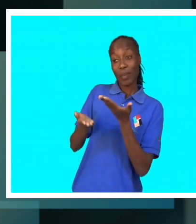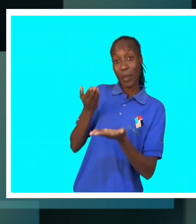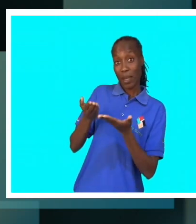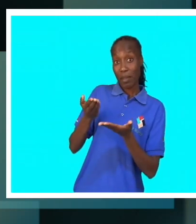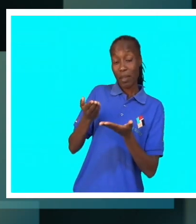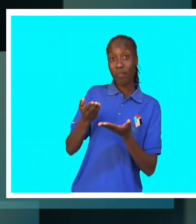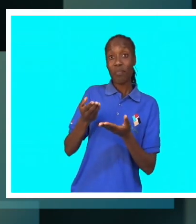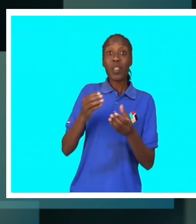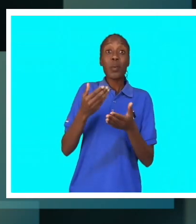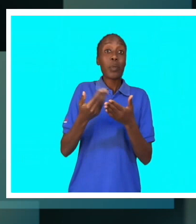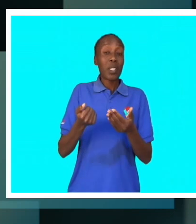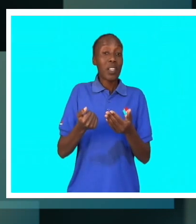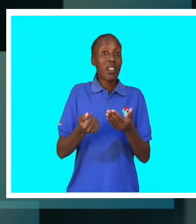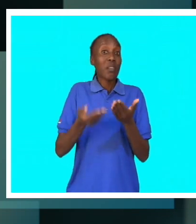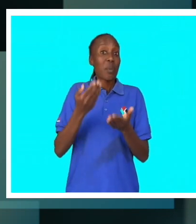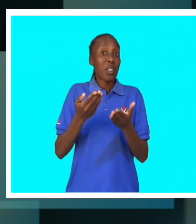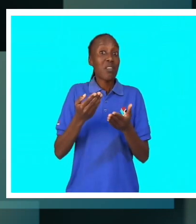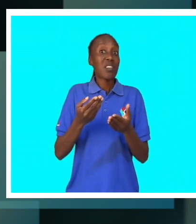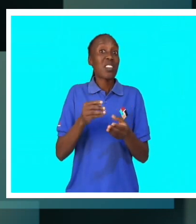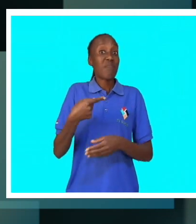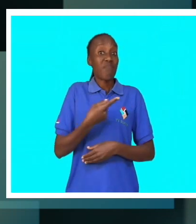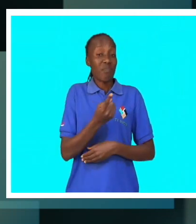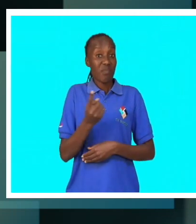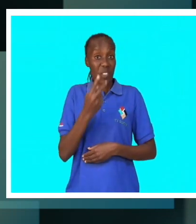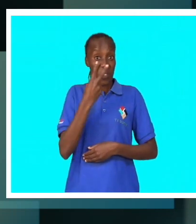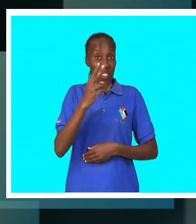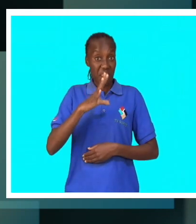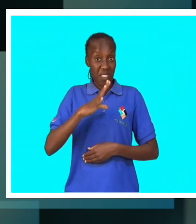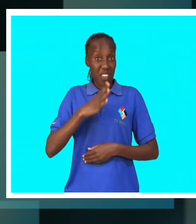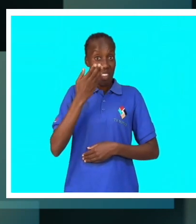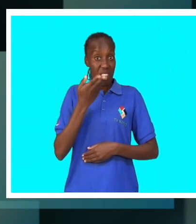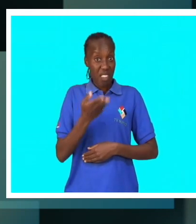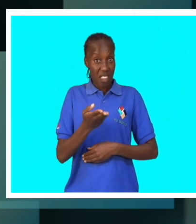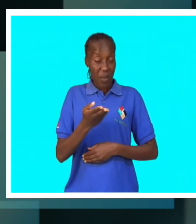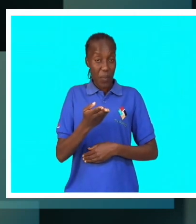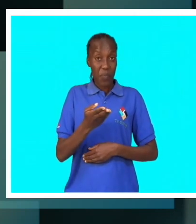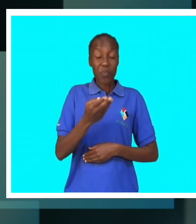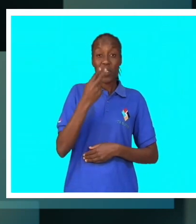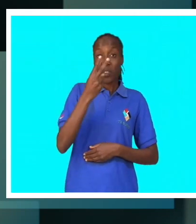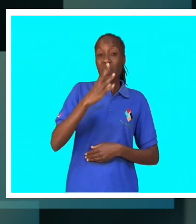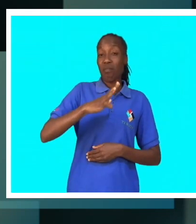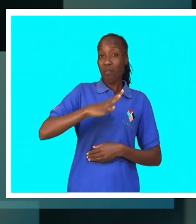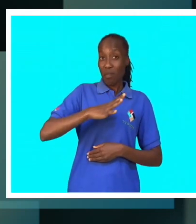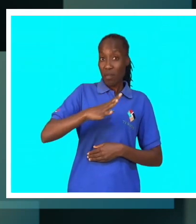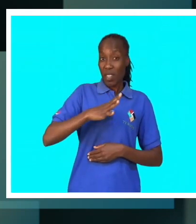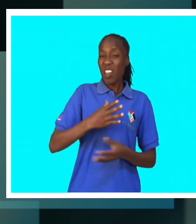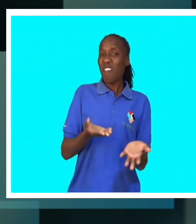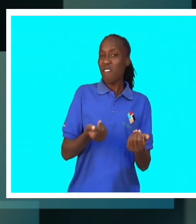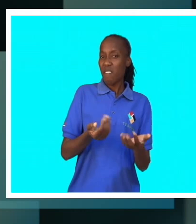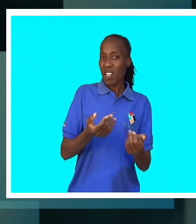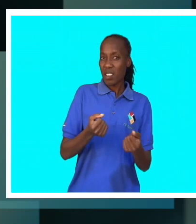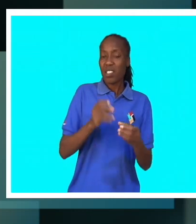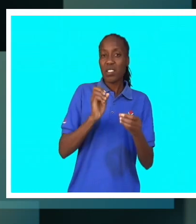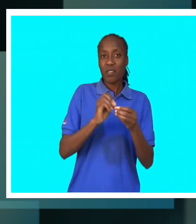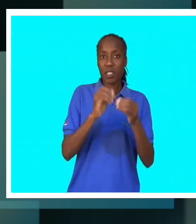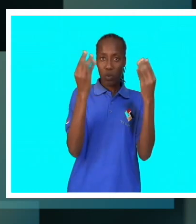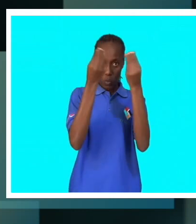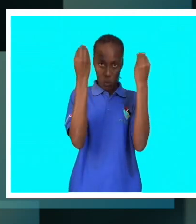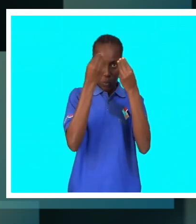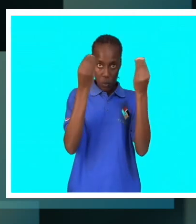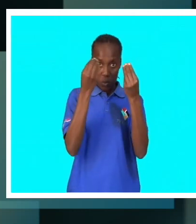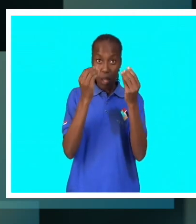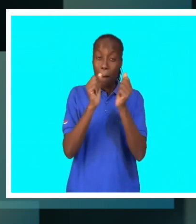Vou implementar se as condições permitirem, porque aqui, entendendo e considerando, temos a facilidade de fazer